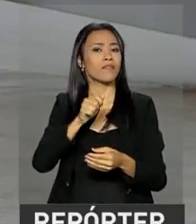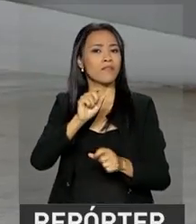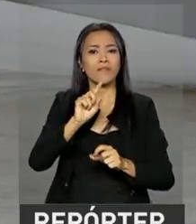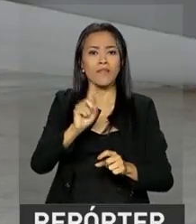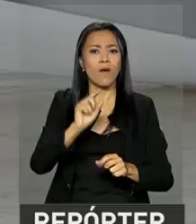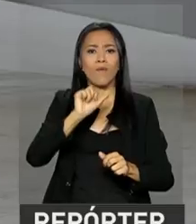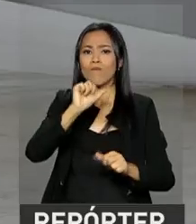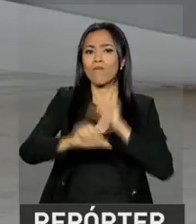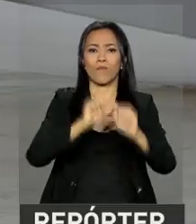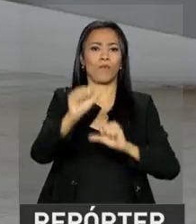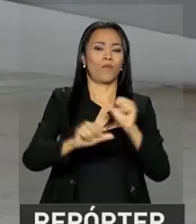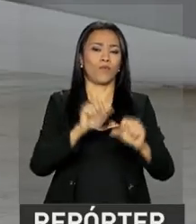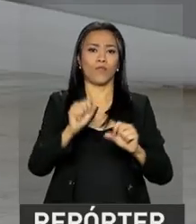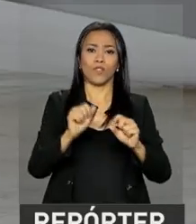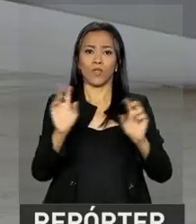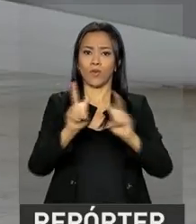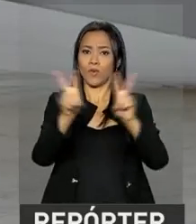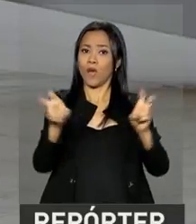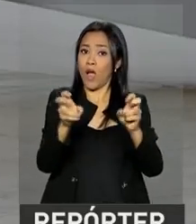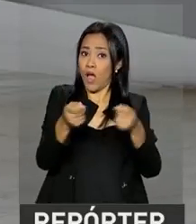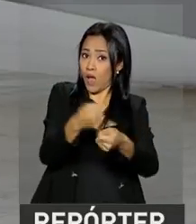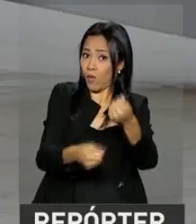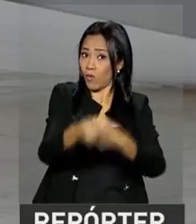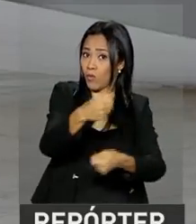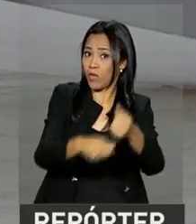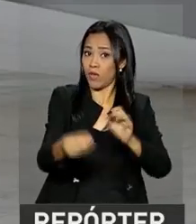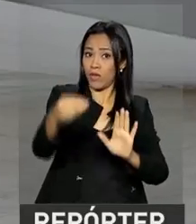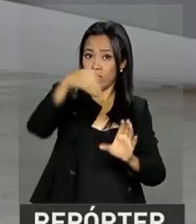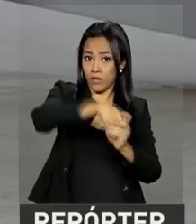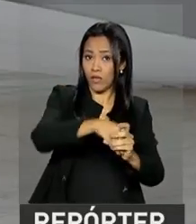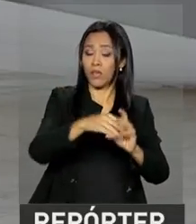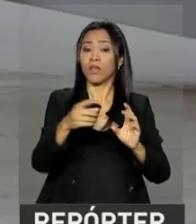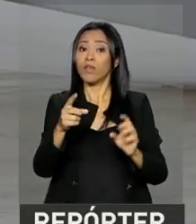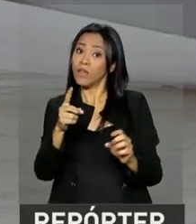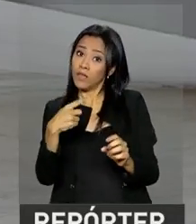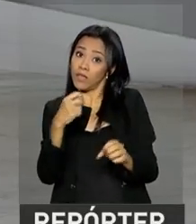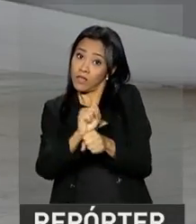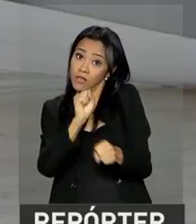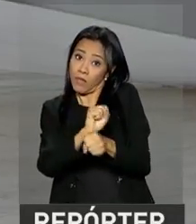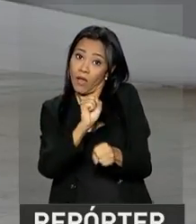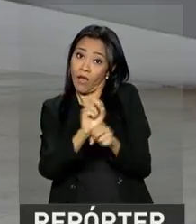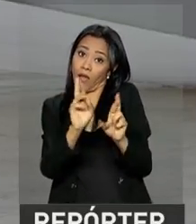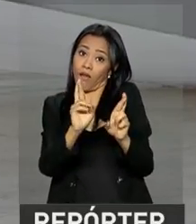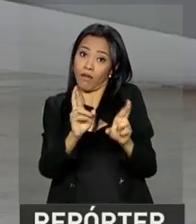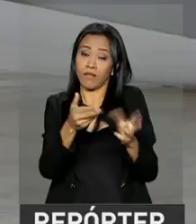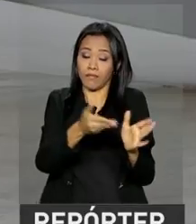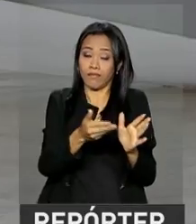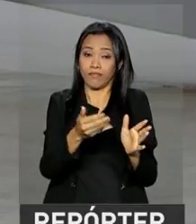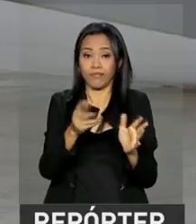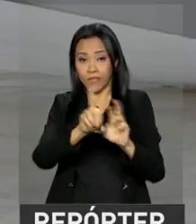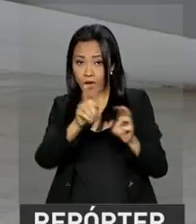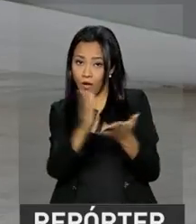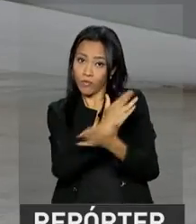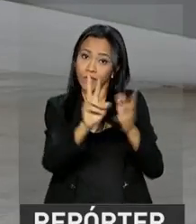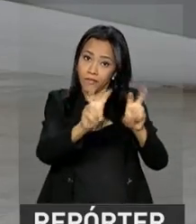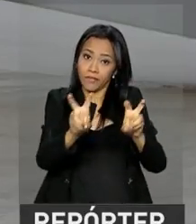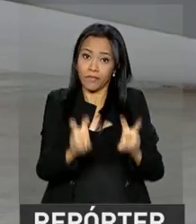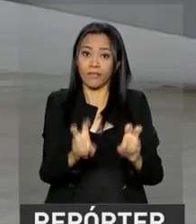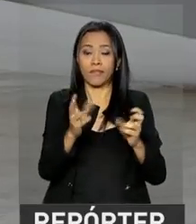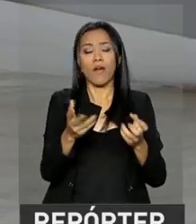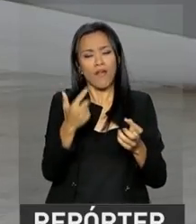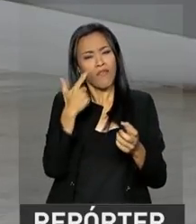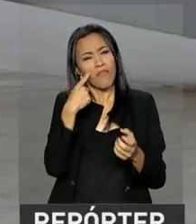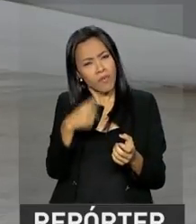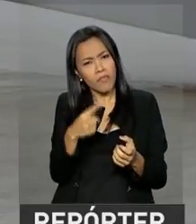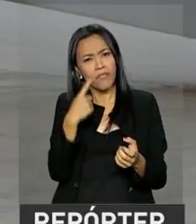economia prevista com a reforma e nem a sustentabilidade que se espera da previdência social vamos vamos ver então os